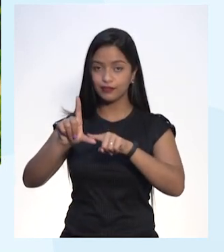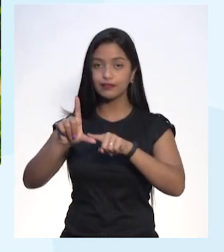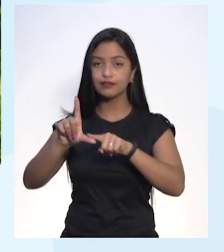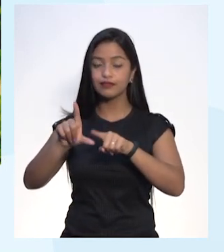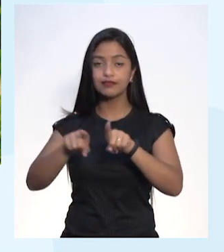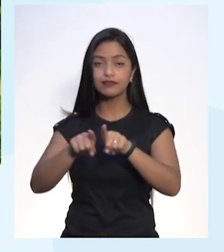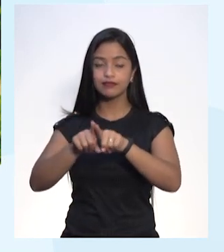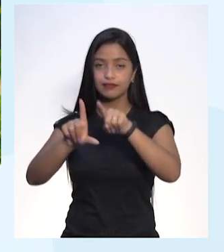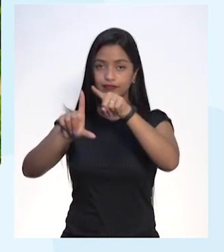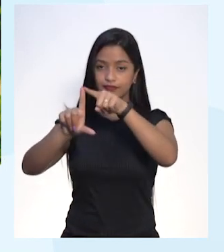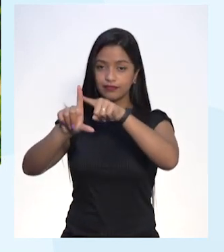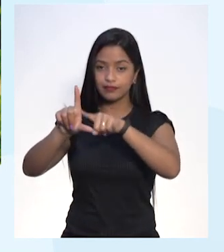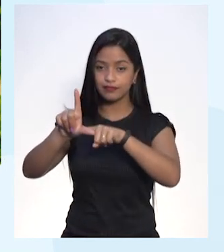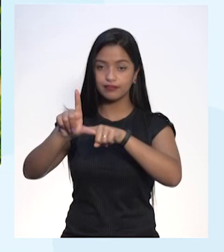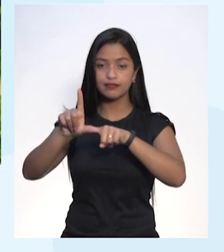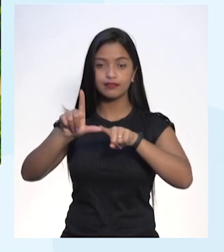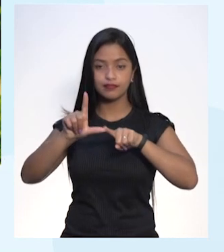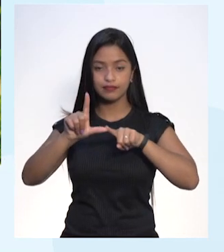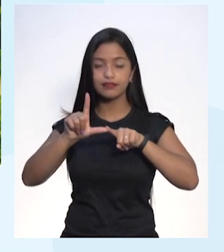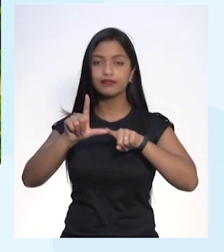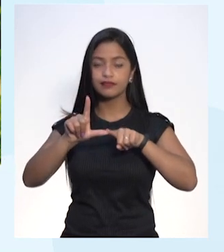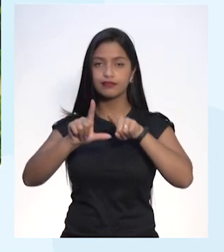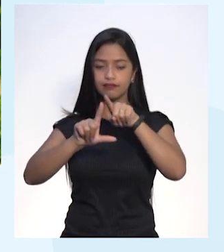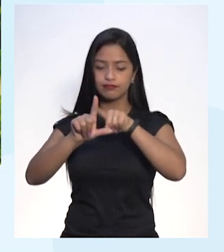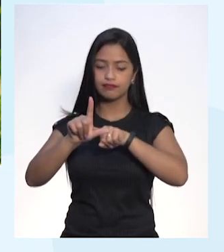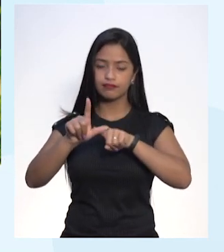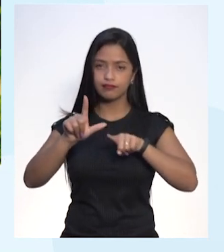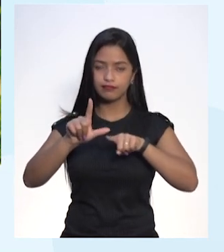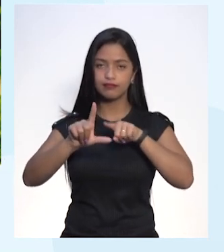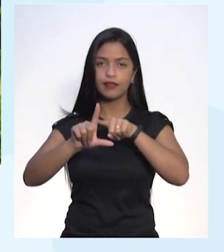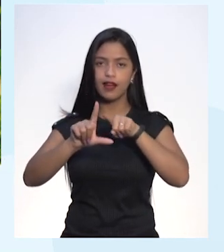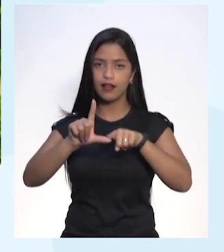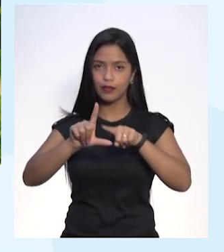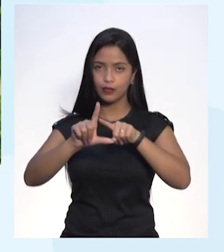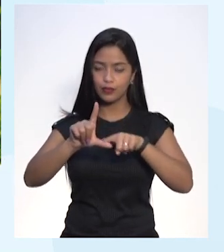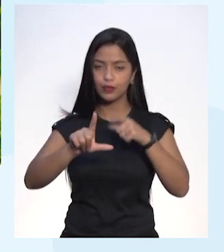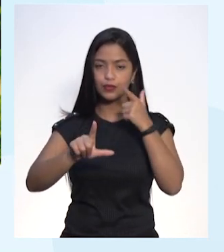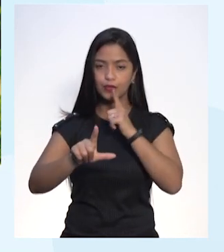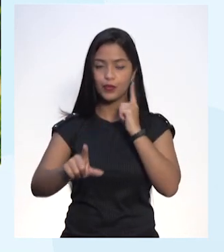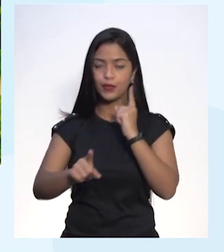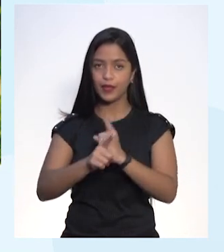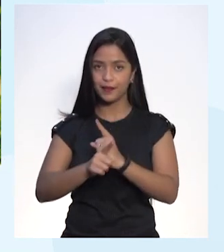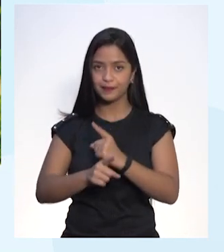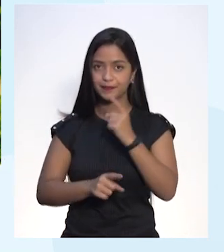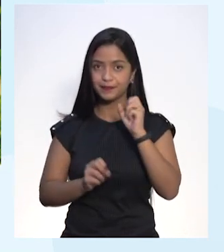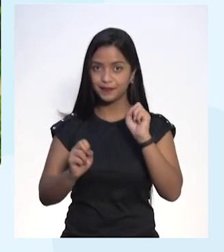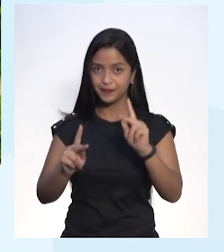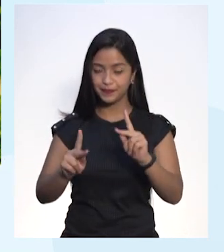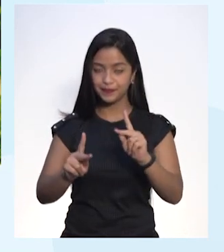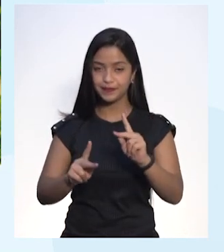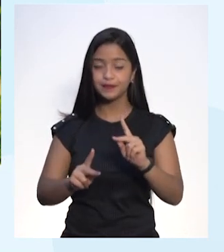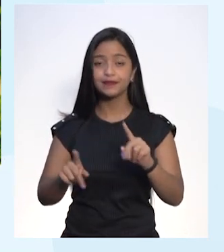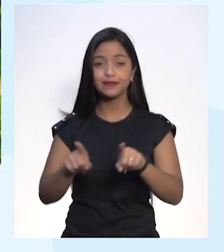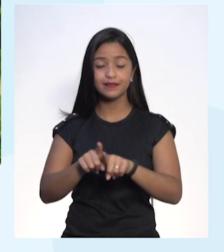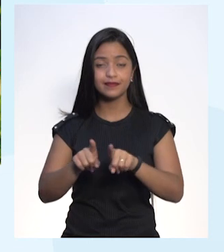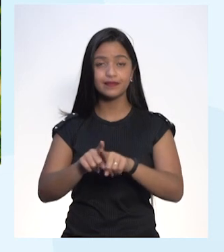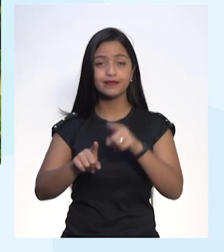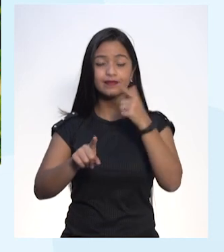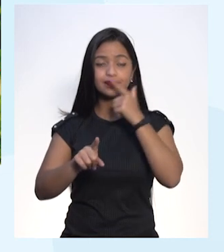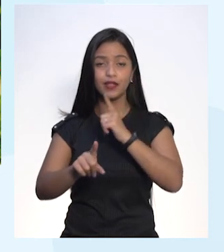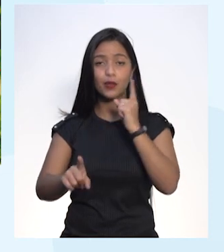linhas retas, identifico ângulos, identifico linha reta, identifico os